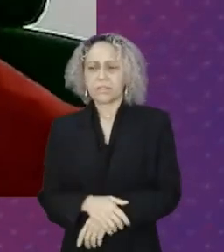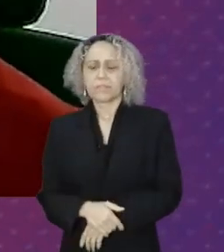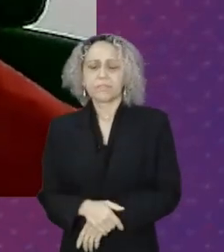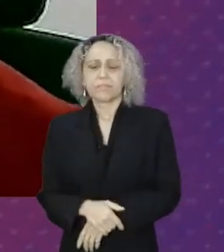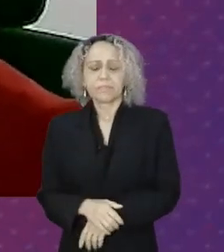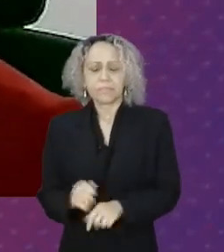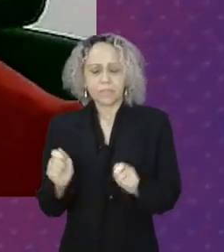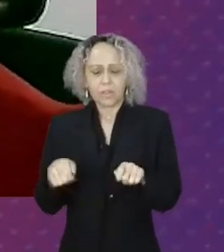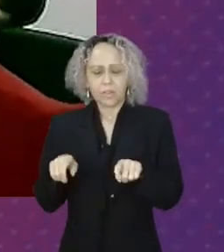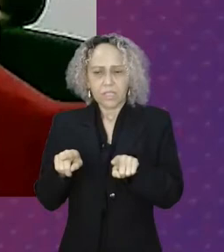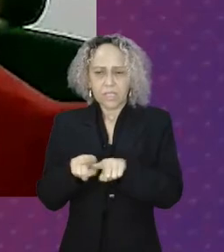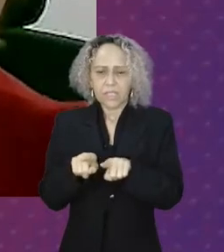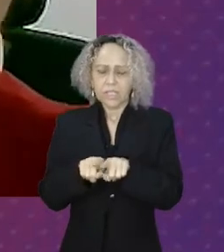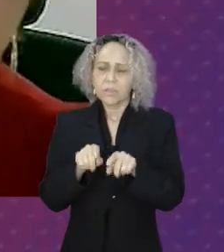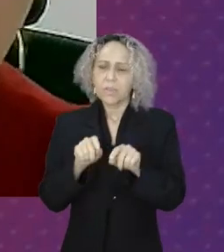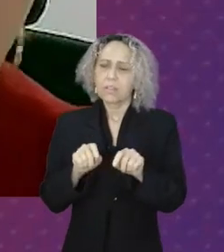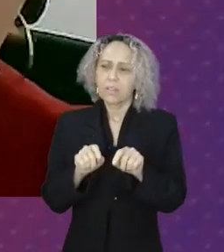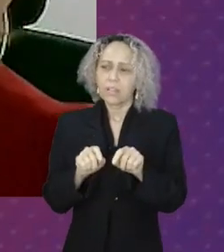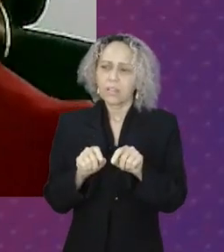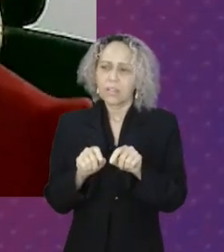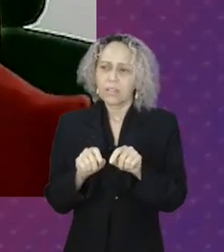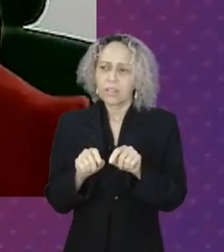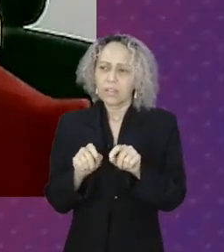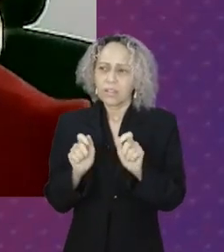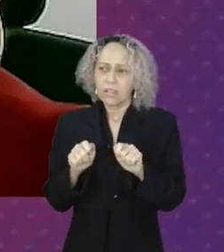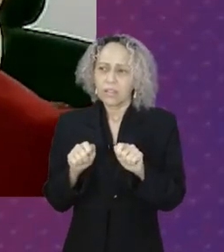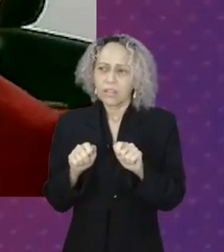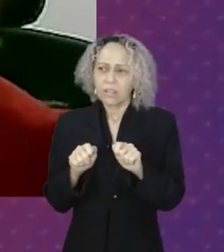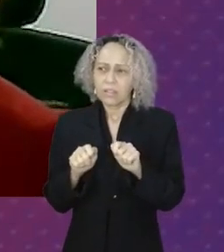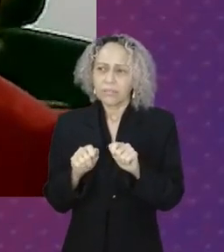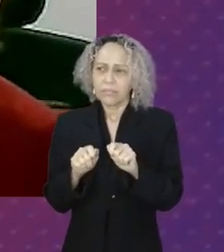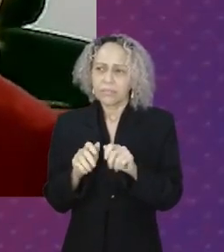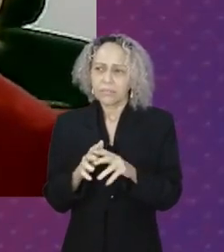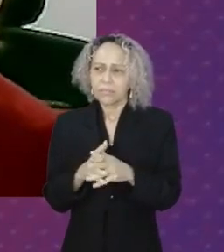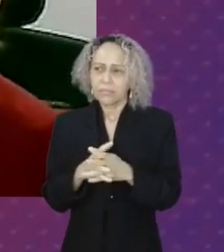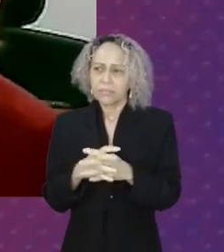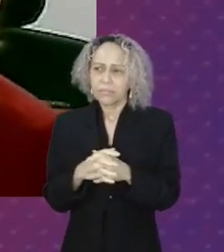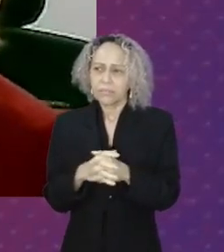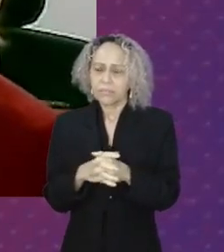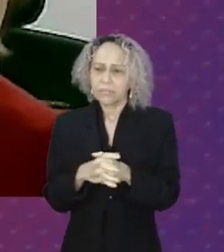também constar, pode também